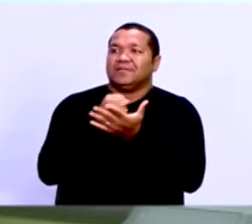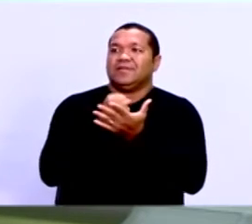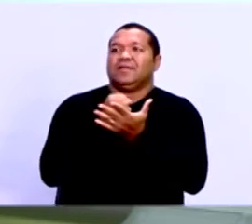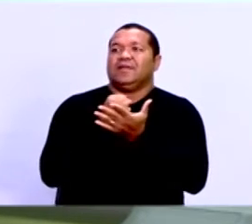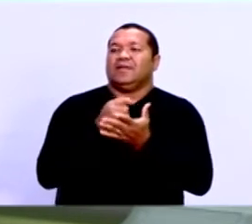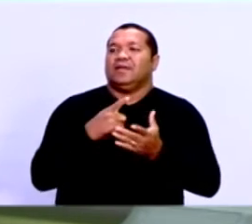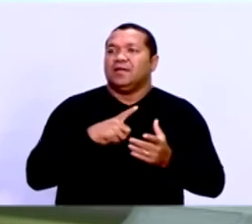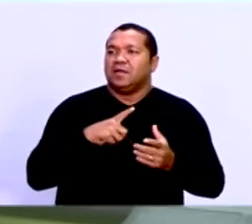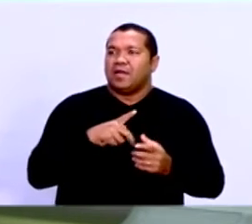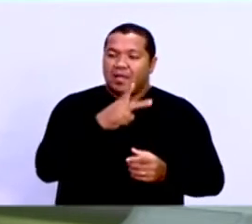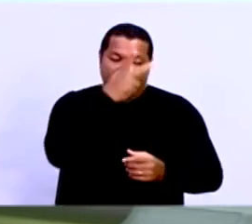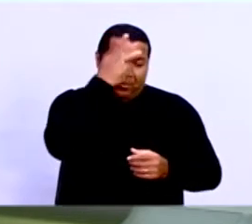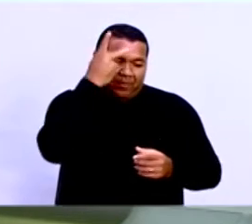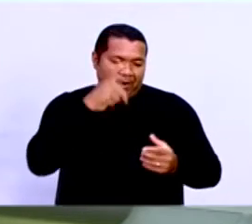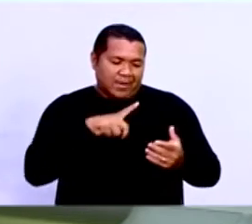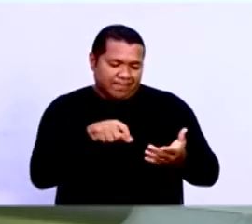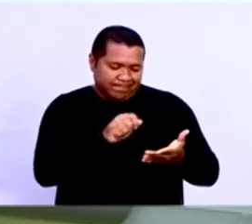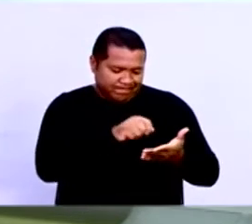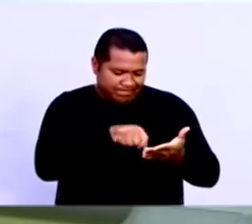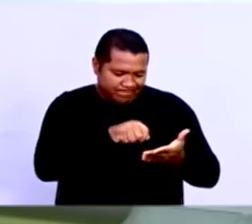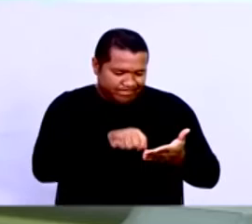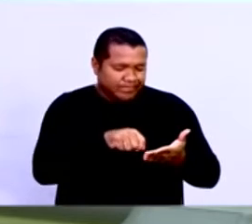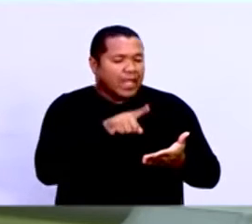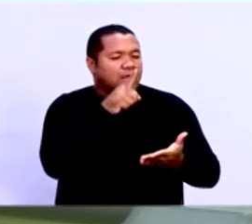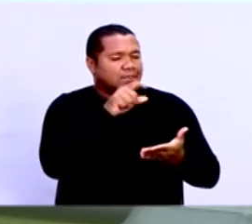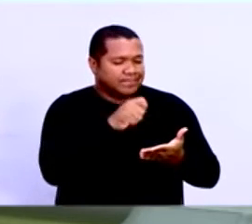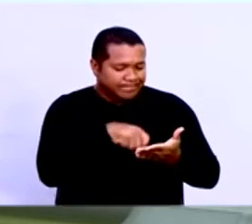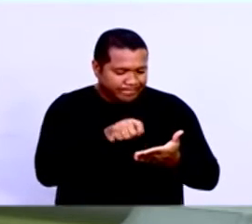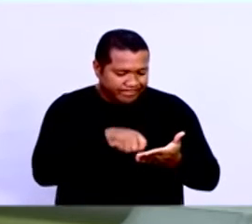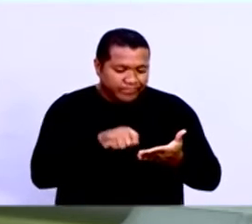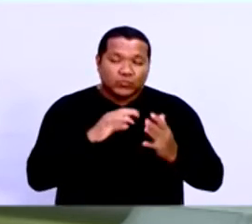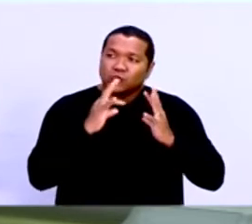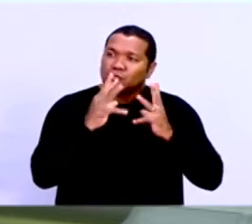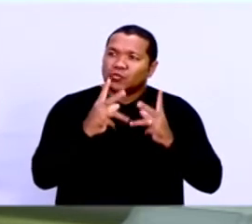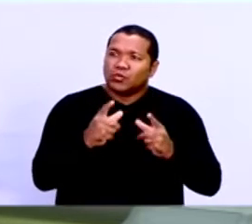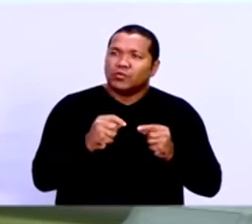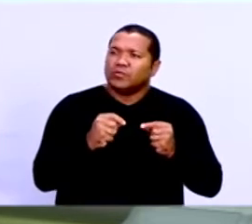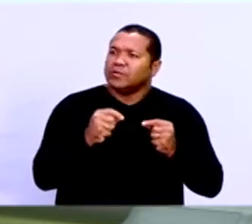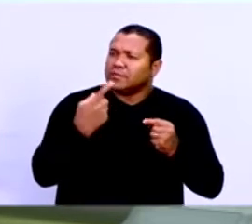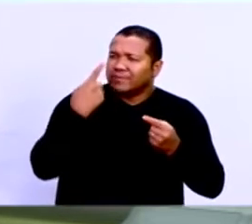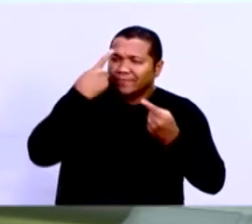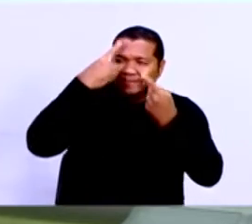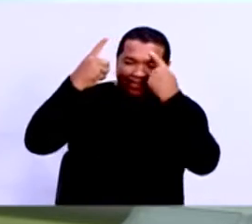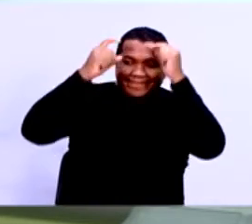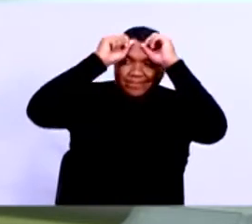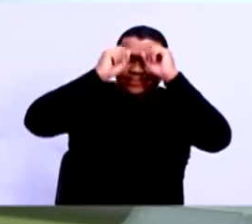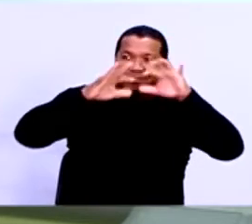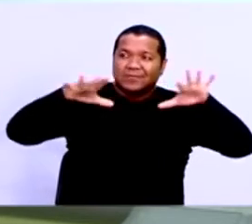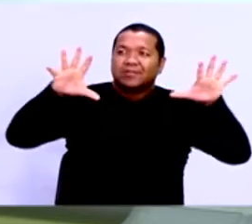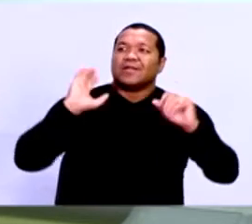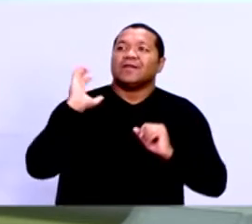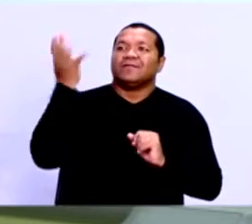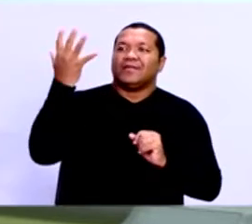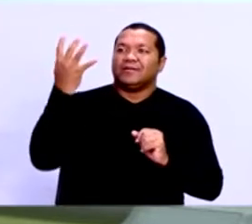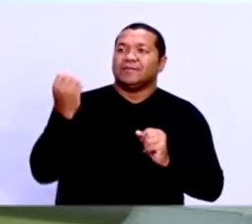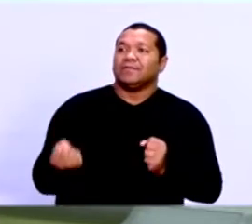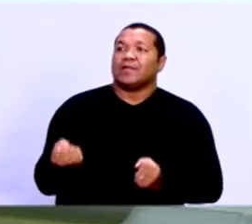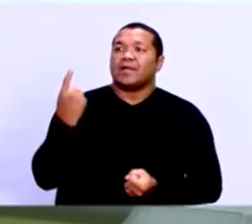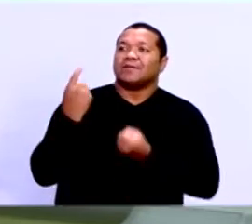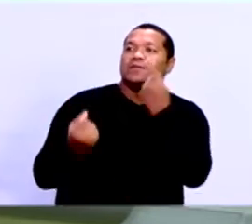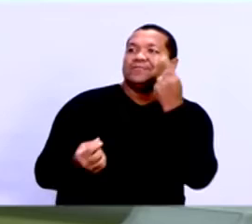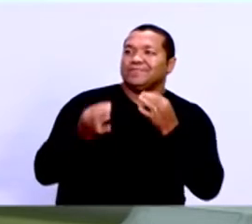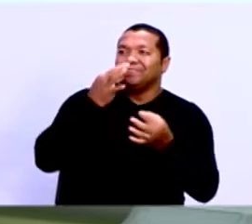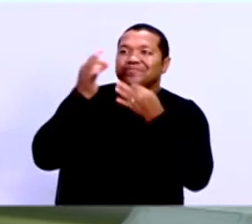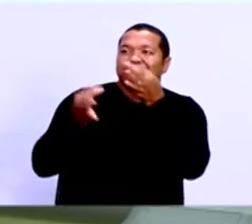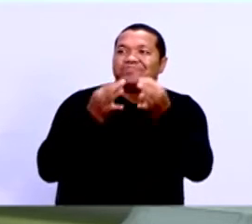o analista desenvolvedor vai lá e a nota então dentro dessa bem se torne uma tempestade de idéias cada um dá uma ideia